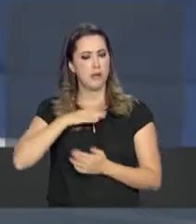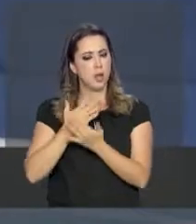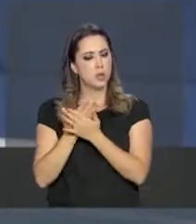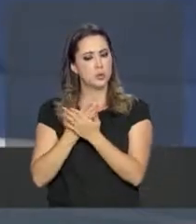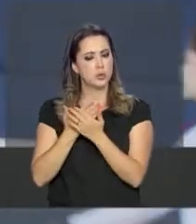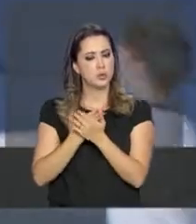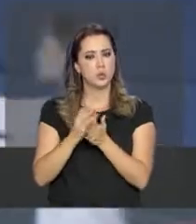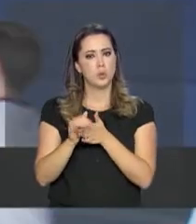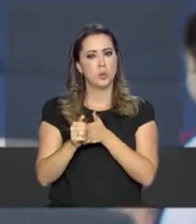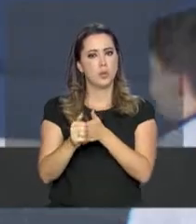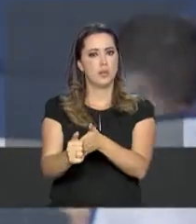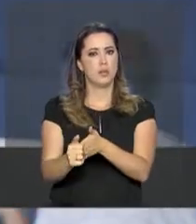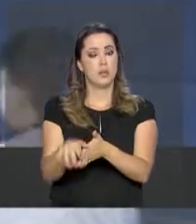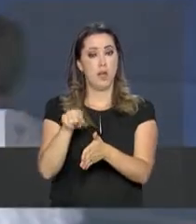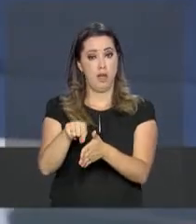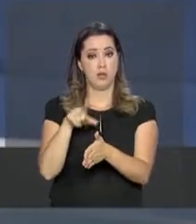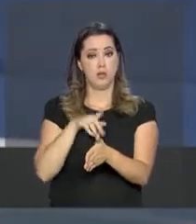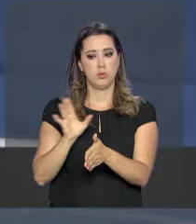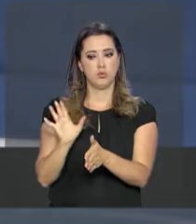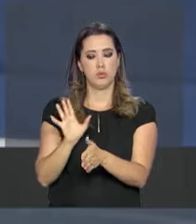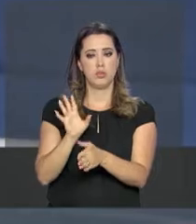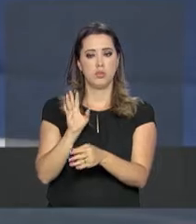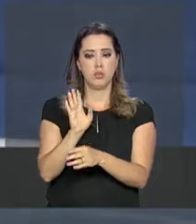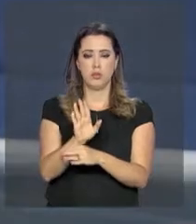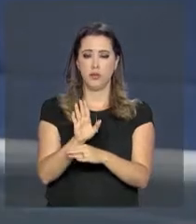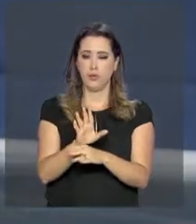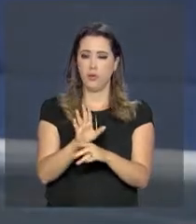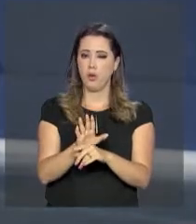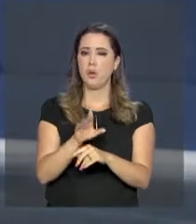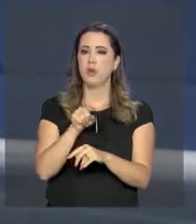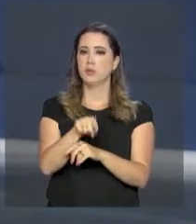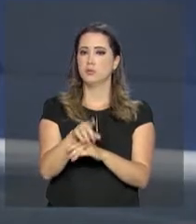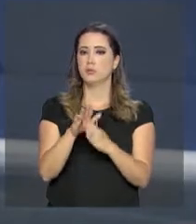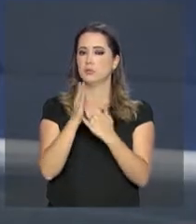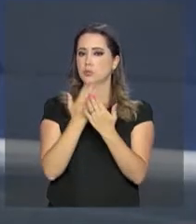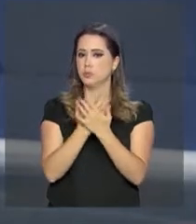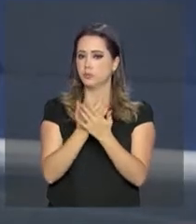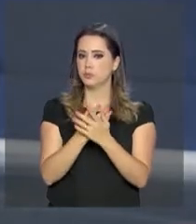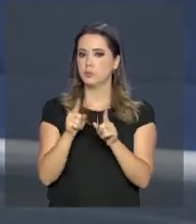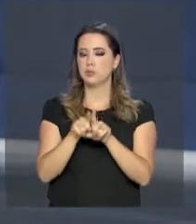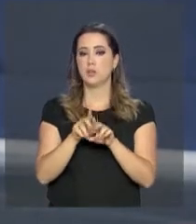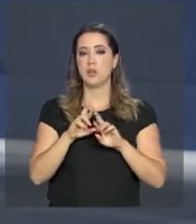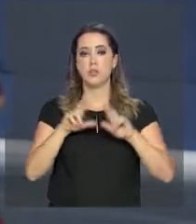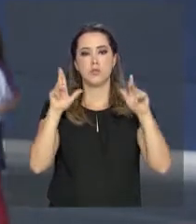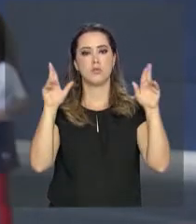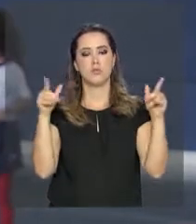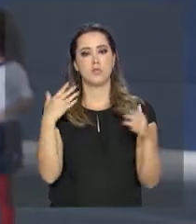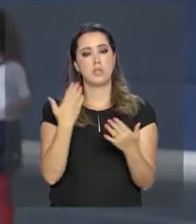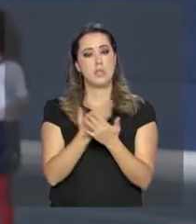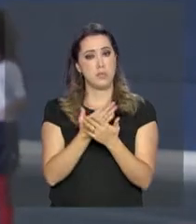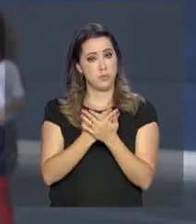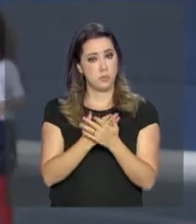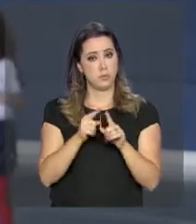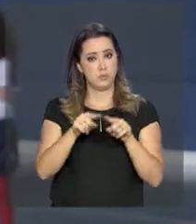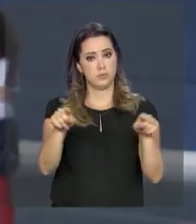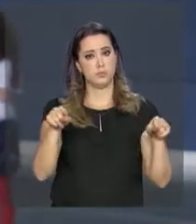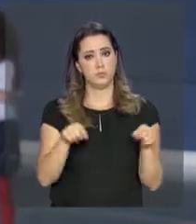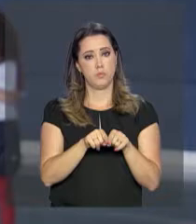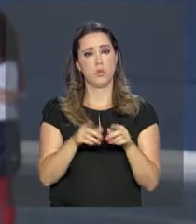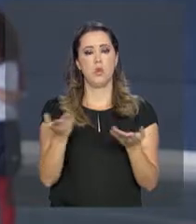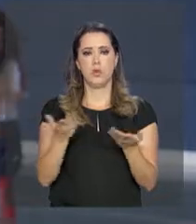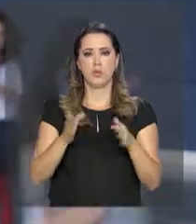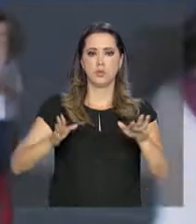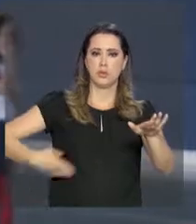dirigido que complementa o conteúdo dado em sala de aula e eles têm aulas vai ficar e hoje nós temos natação